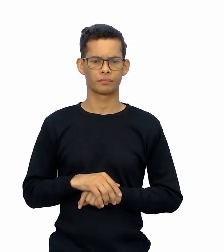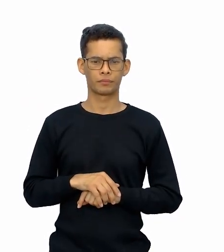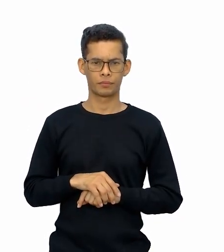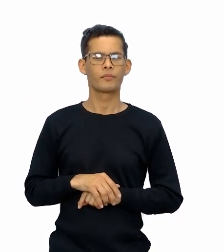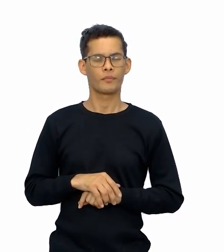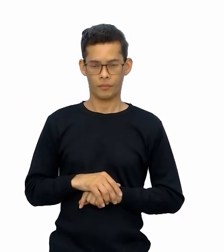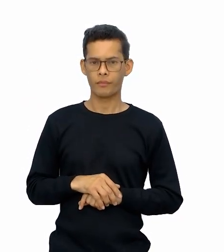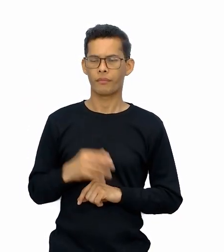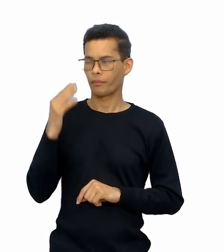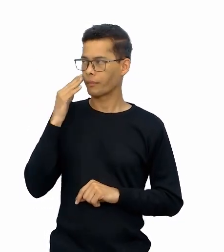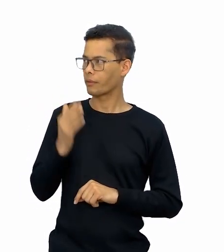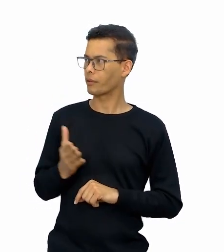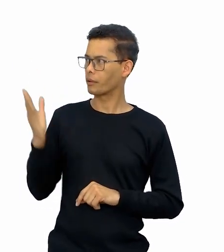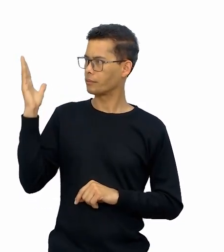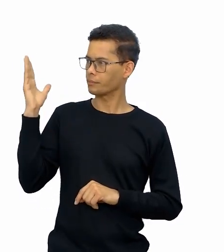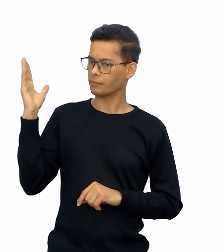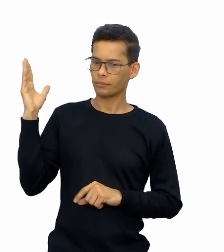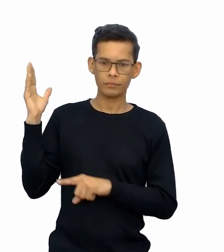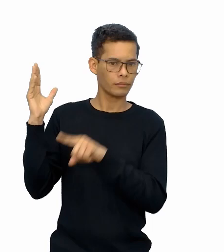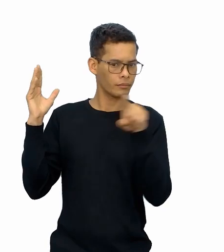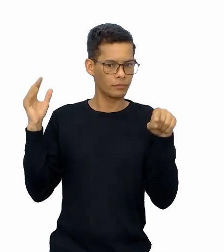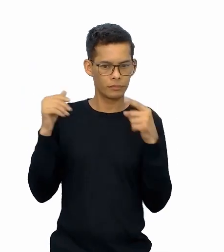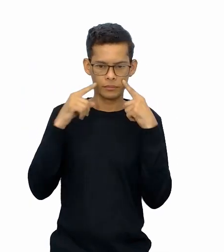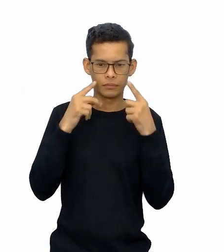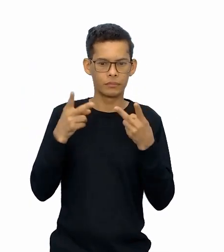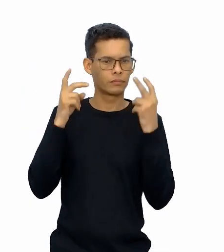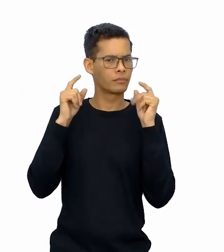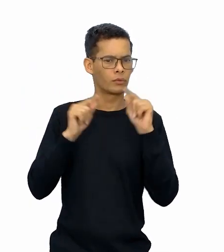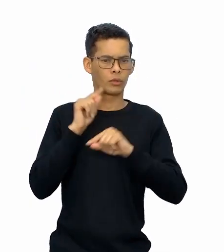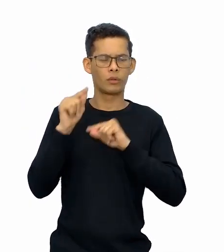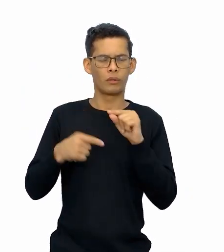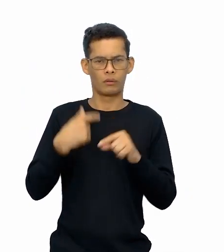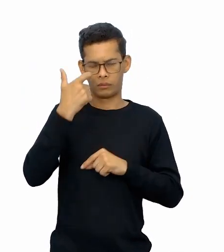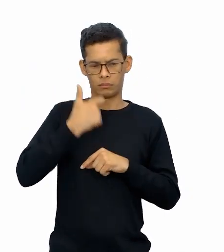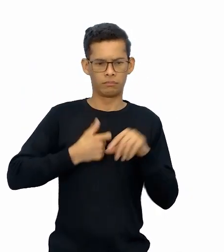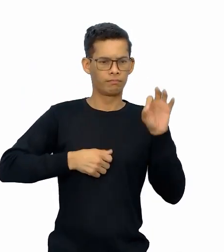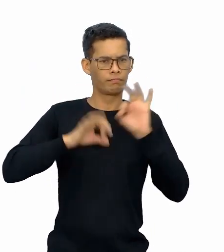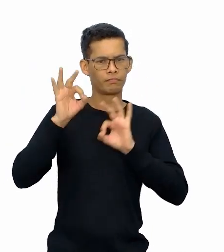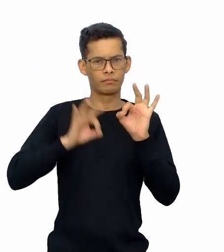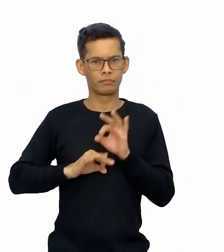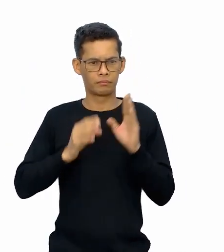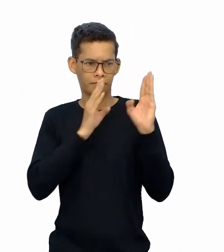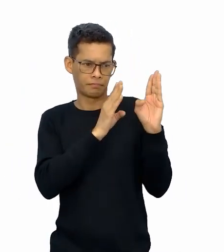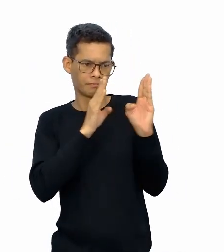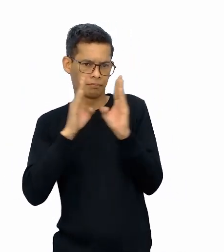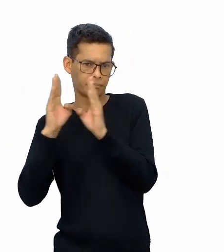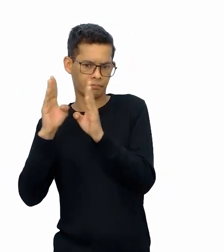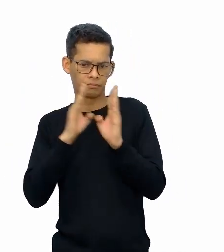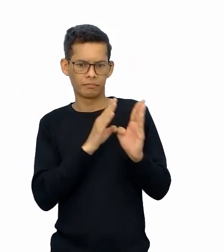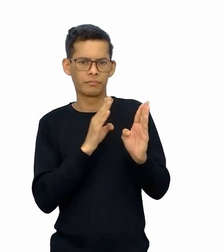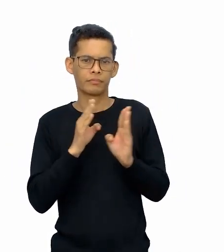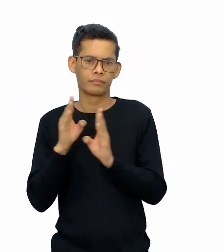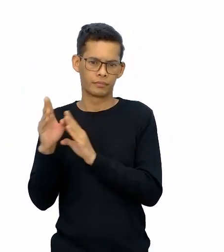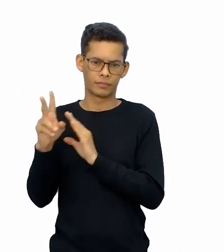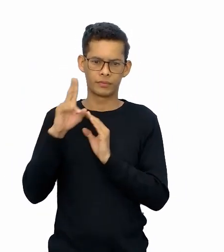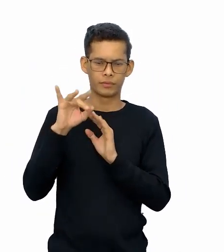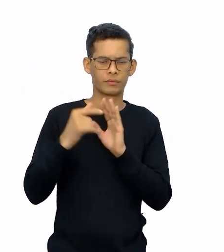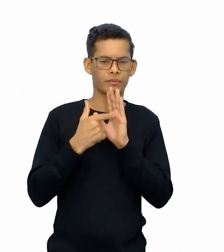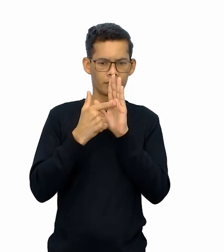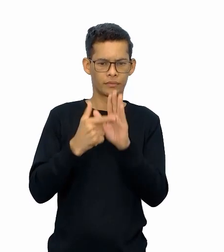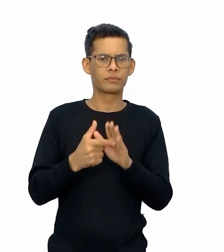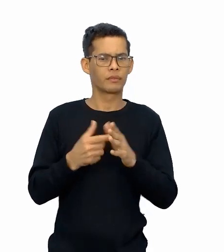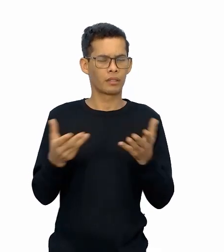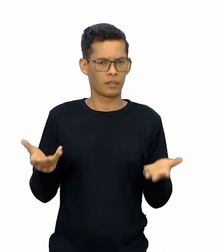slide aí, vocês estão percebendo que eu montei um esquema que eu vou mostrar